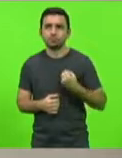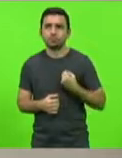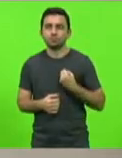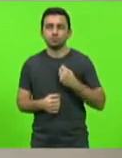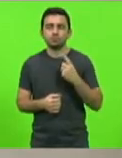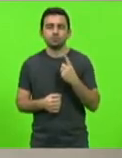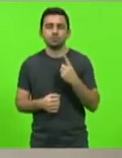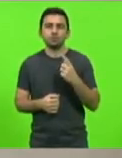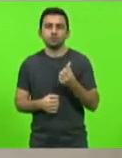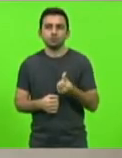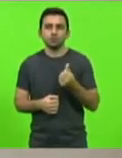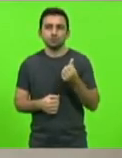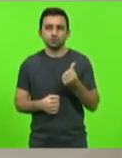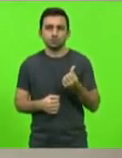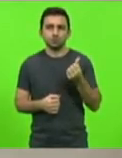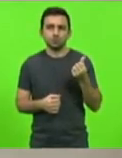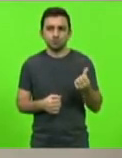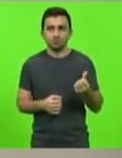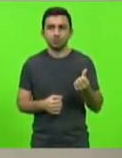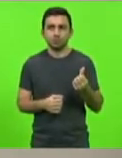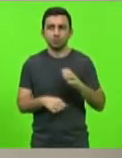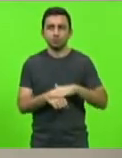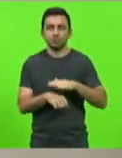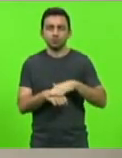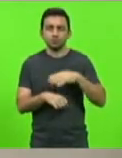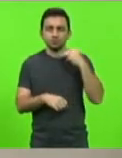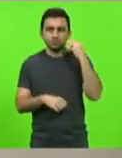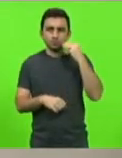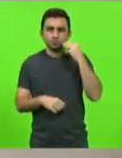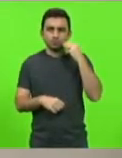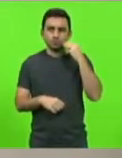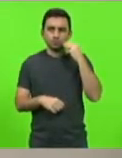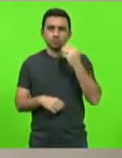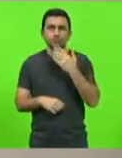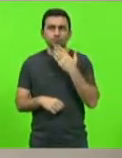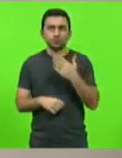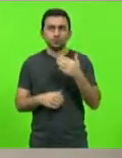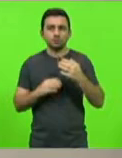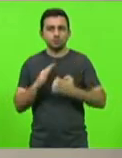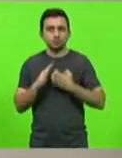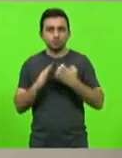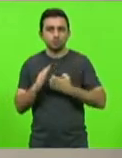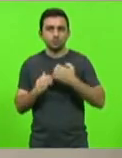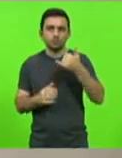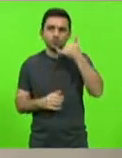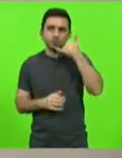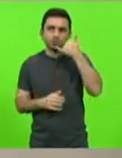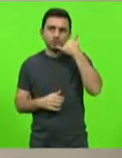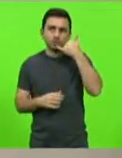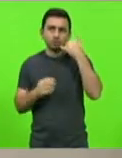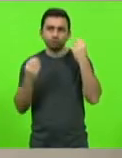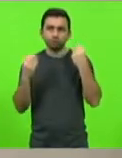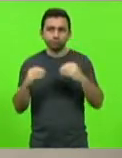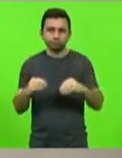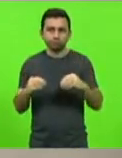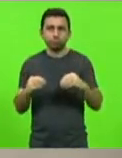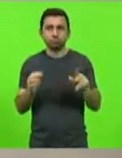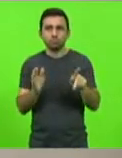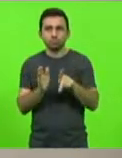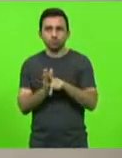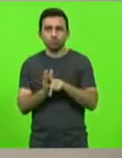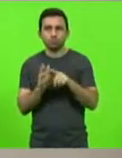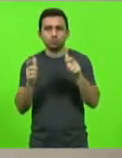1666, doutor deputado Márcio Machado, solicitando às empresas telefônicas a instalação de uma antena de telefonia móvel, na